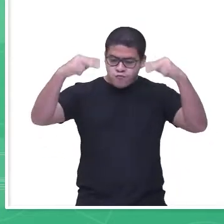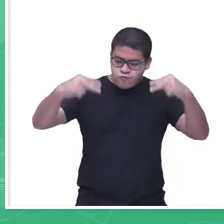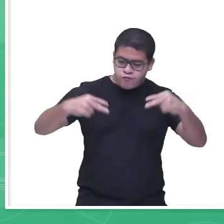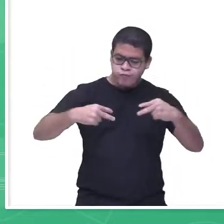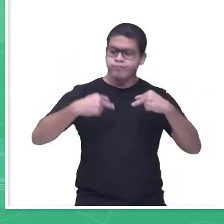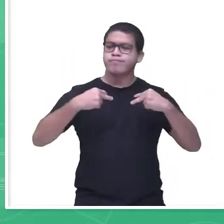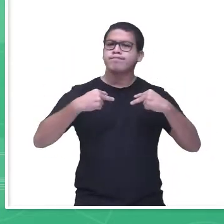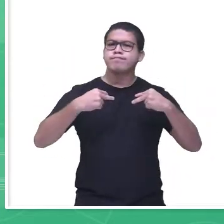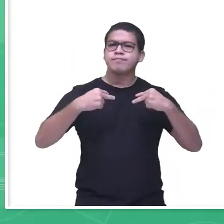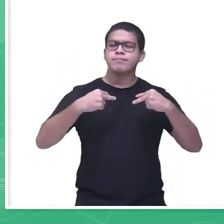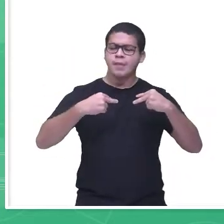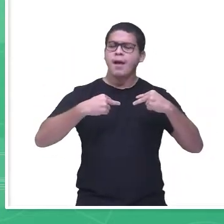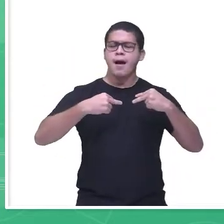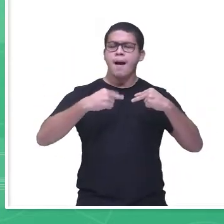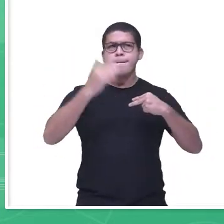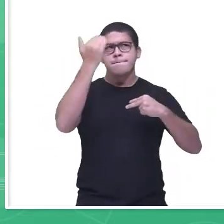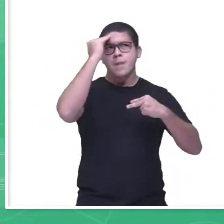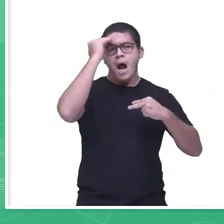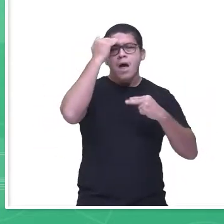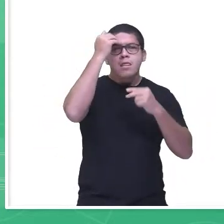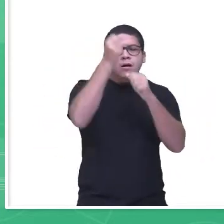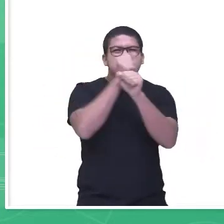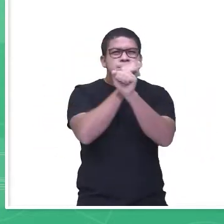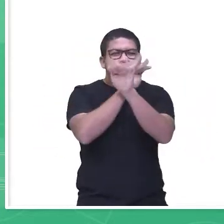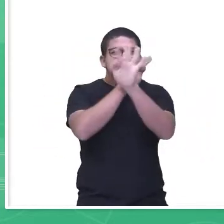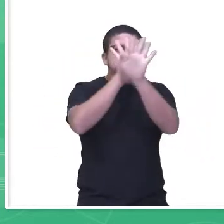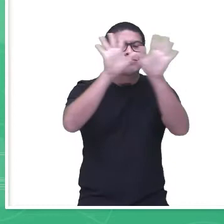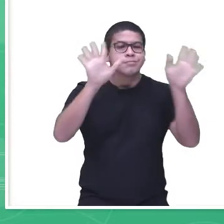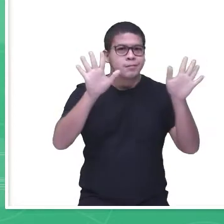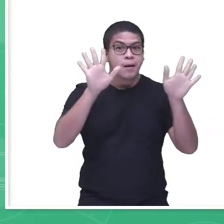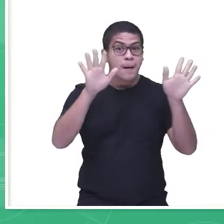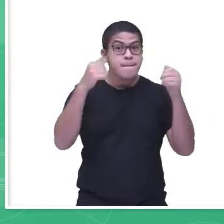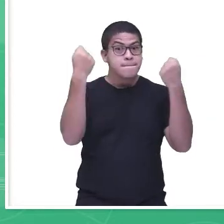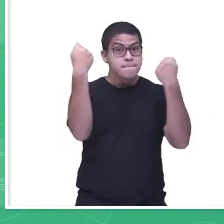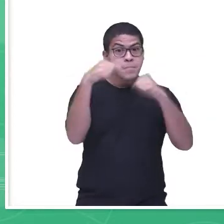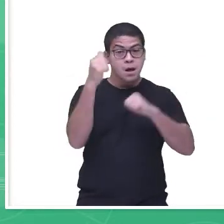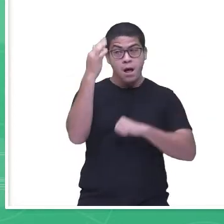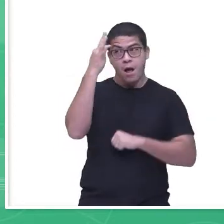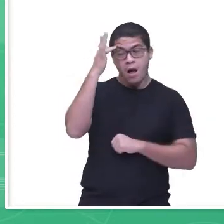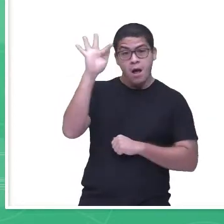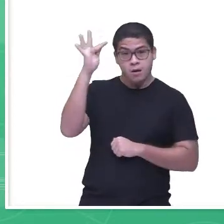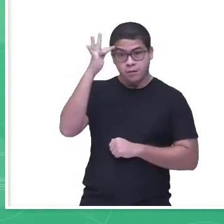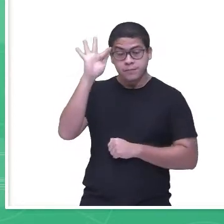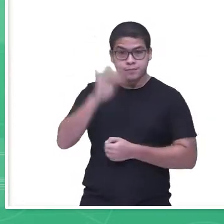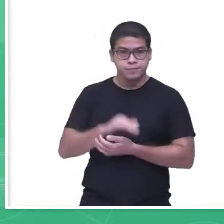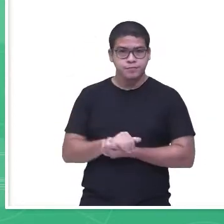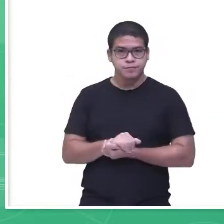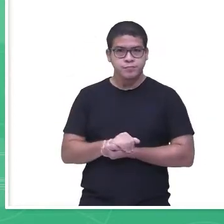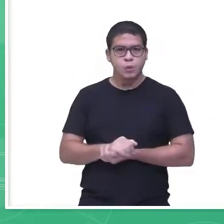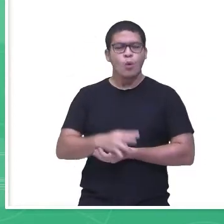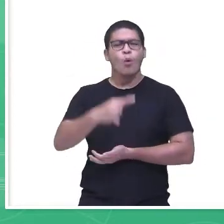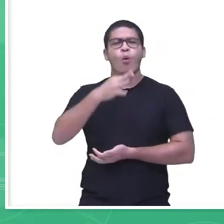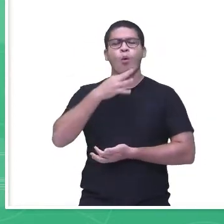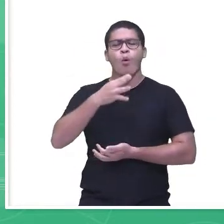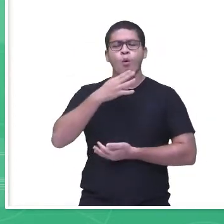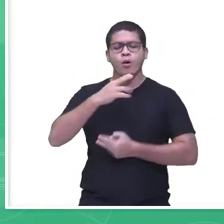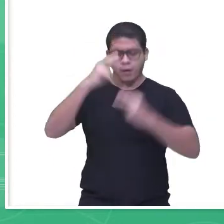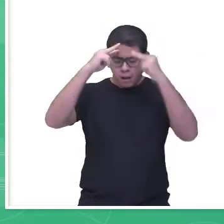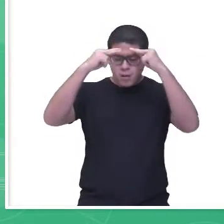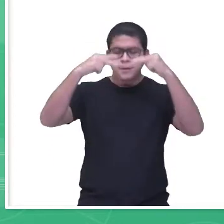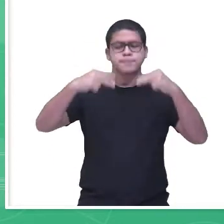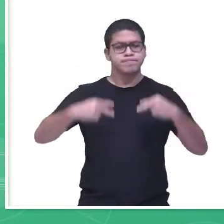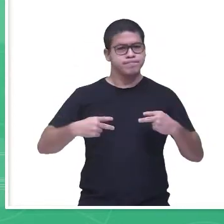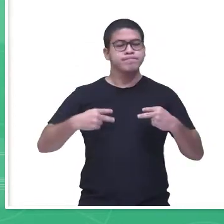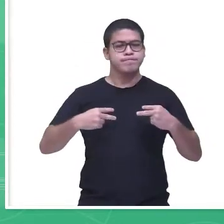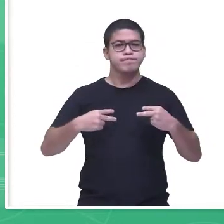para entender a si mesmo. Vocês devem conhecer a famosa frase, conhece-te a ti mesmo, né? Que